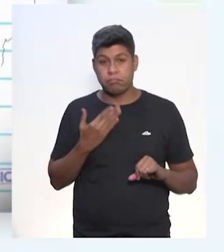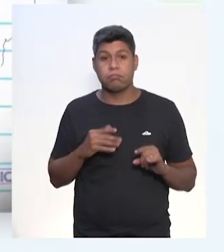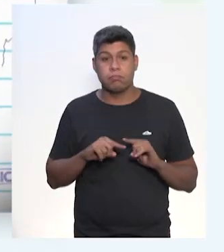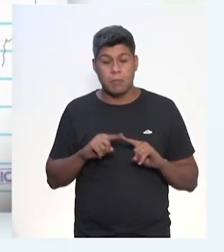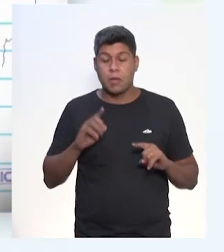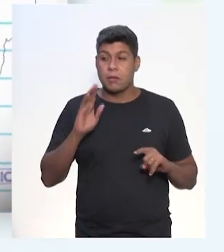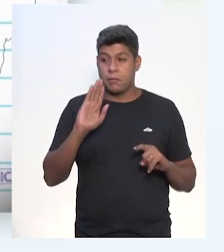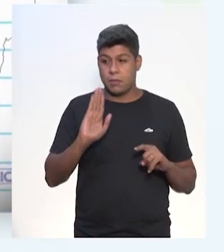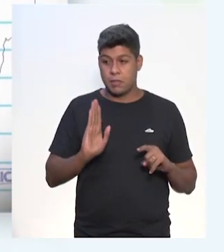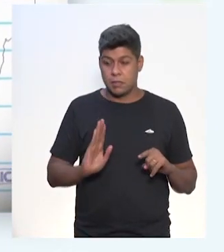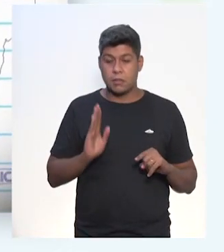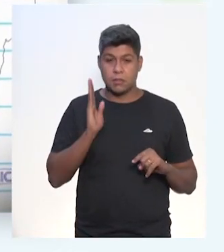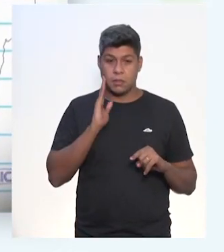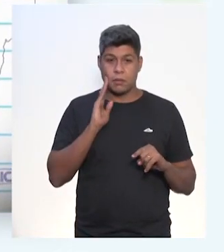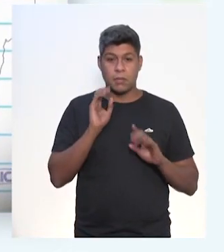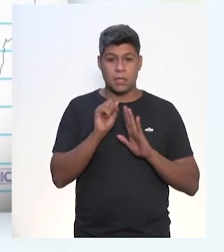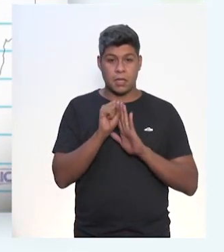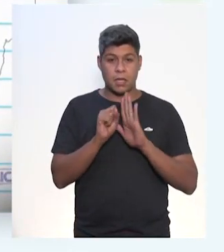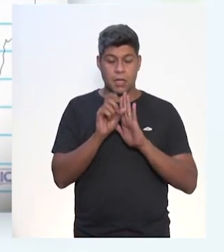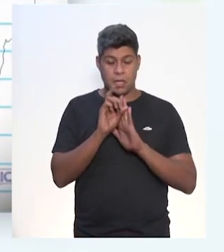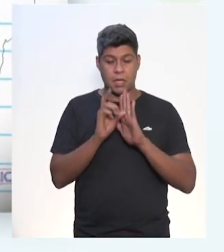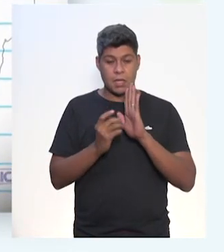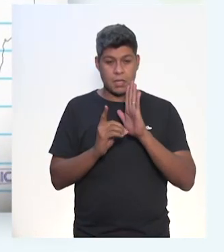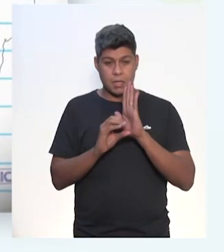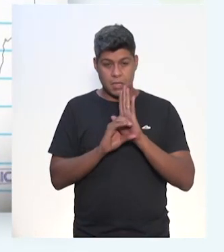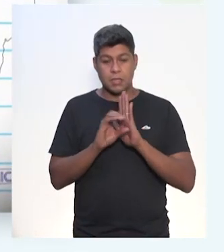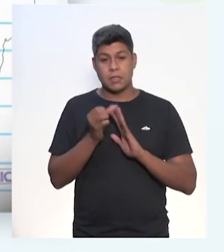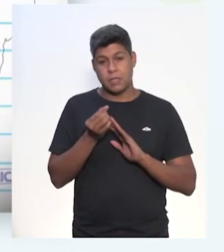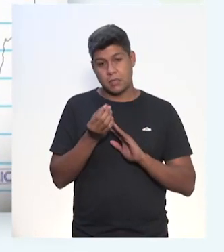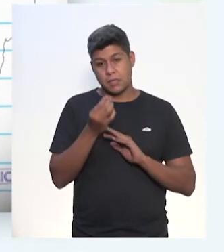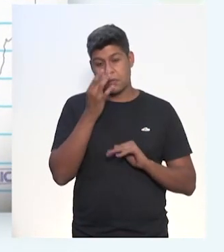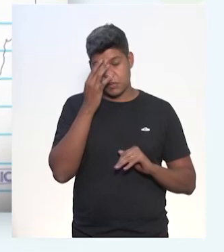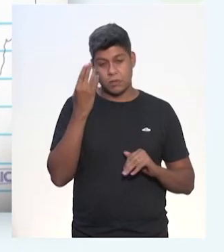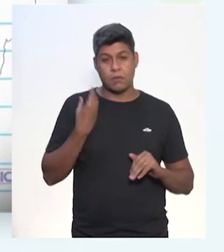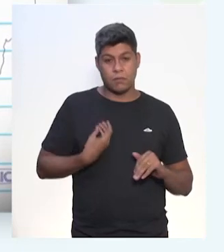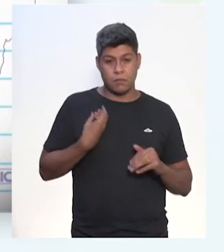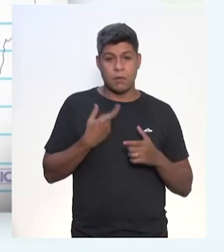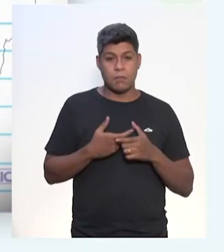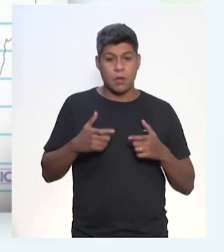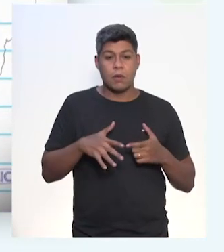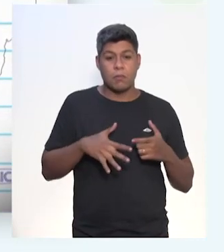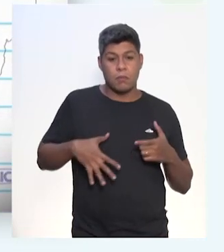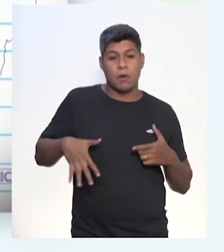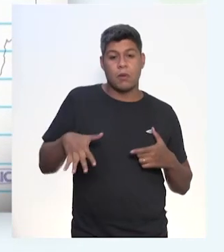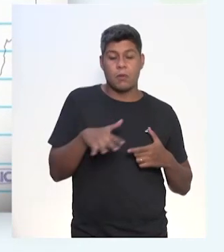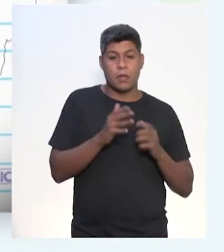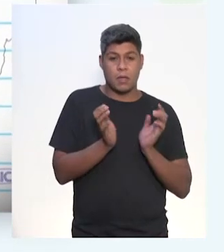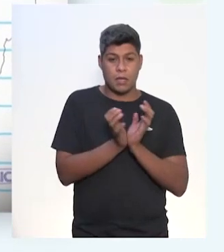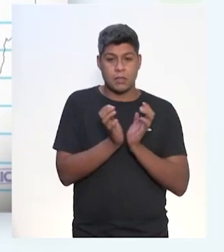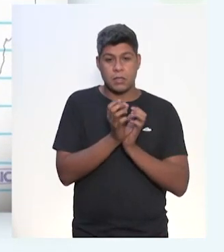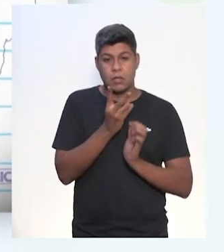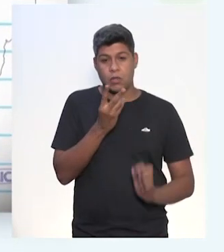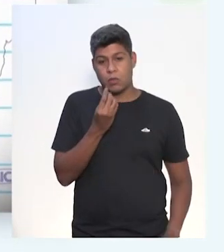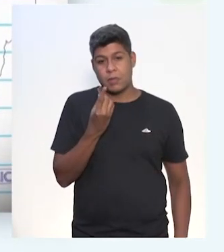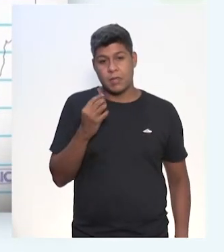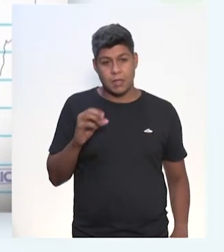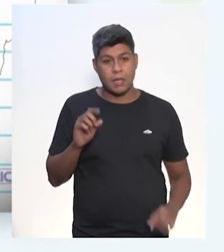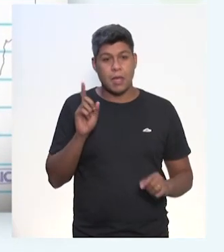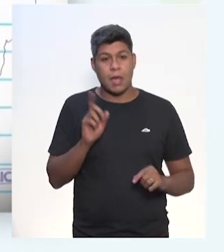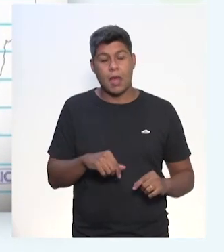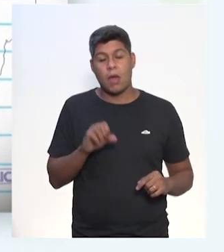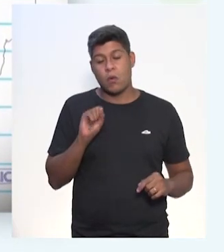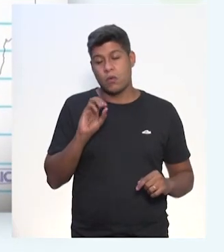no Brasil, desde meados da década de 60, a população já vivia em sua maioria em ambientes urbanos. Em 2010, já eram